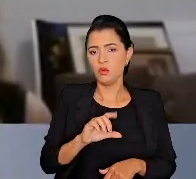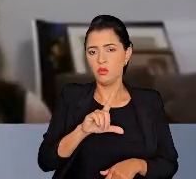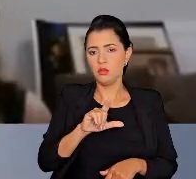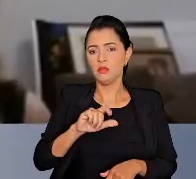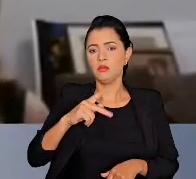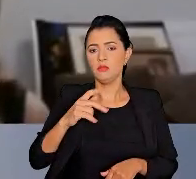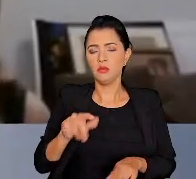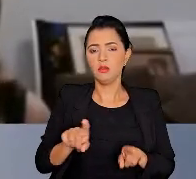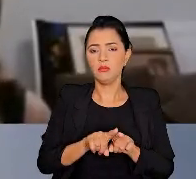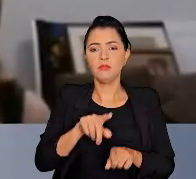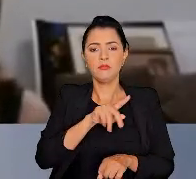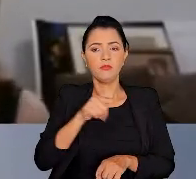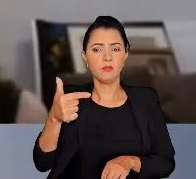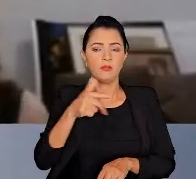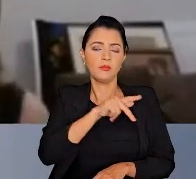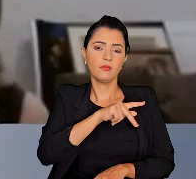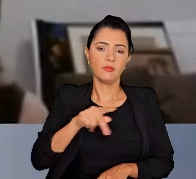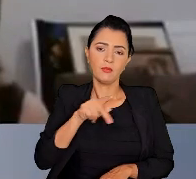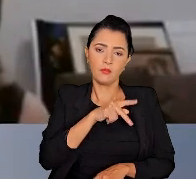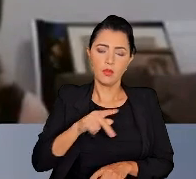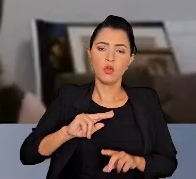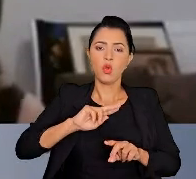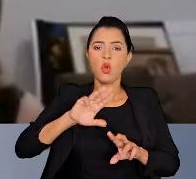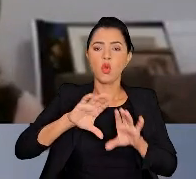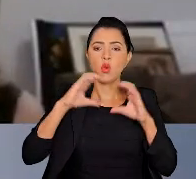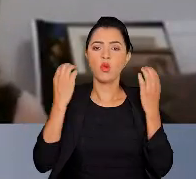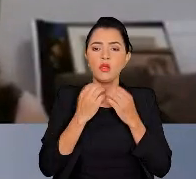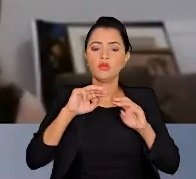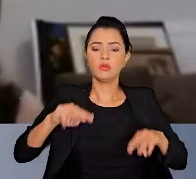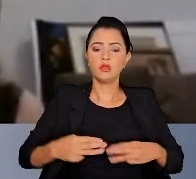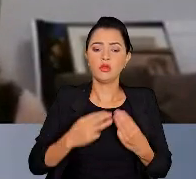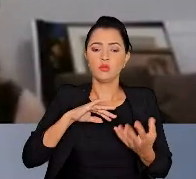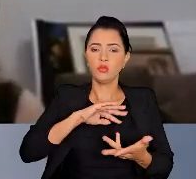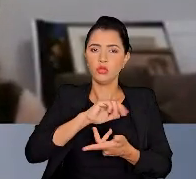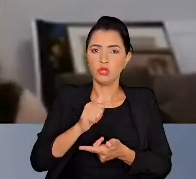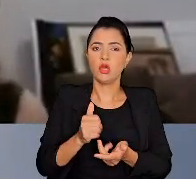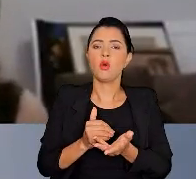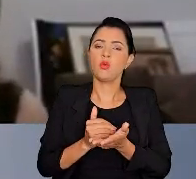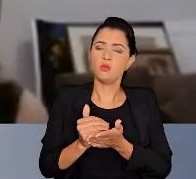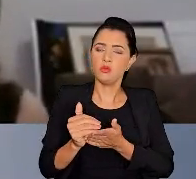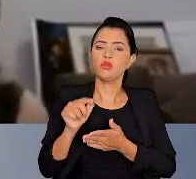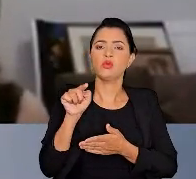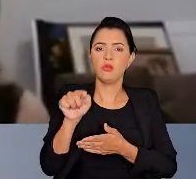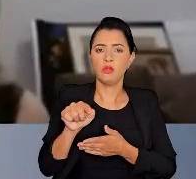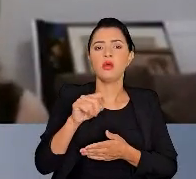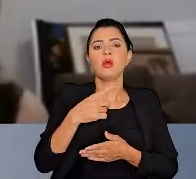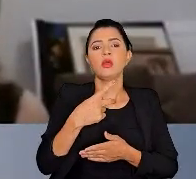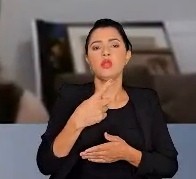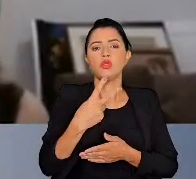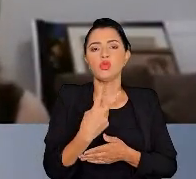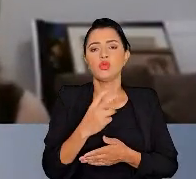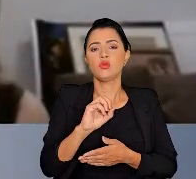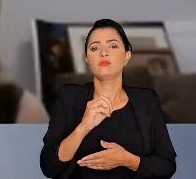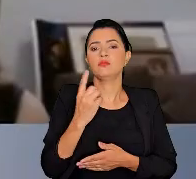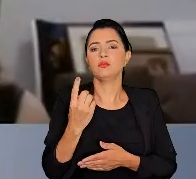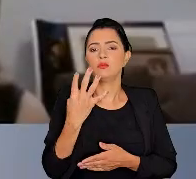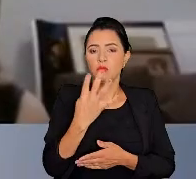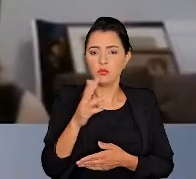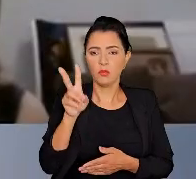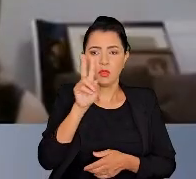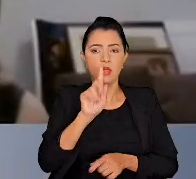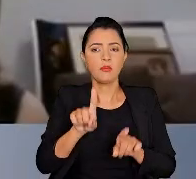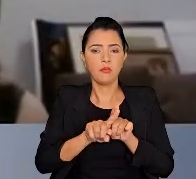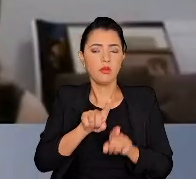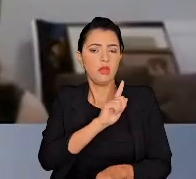Judaico Latino-Americano e do Congresso Judaico Mundial desde 2014. Membro do Conselho Gestor de